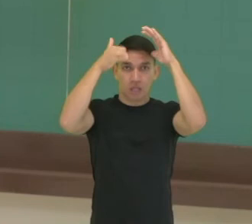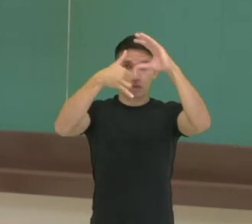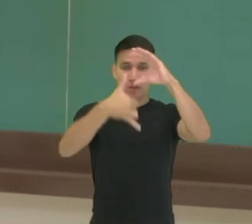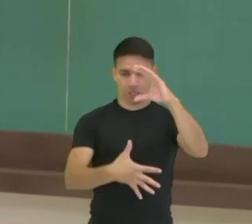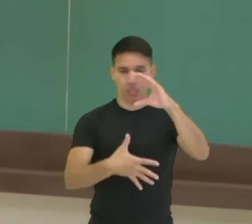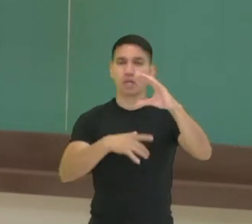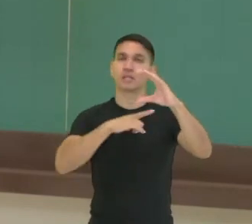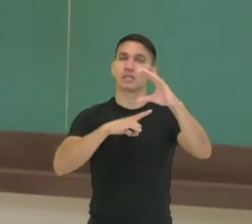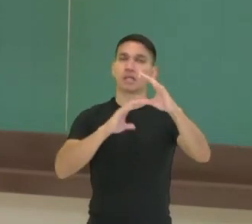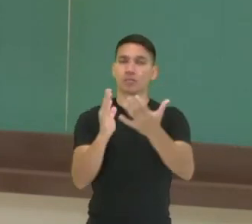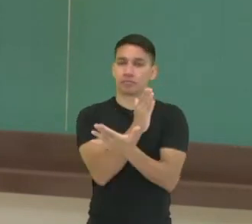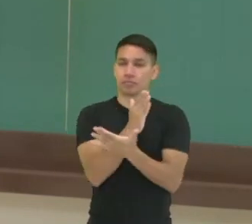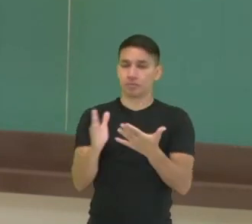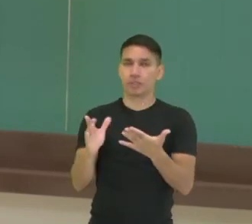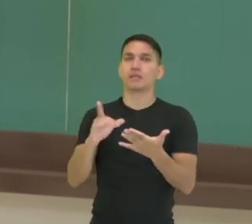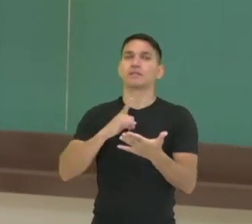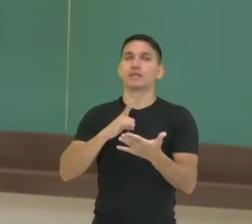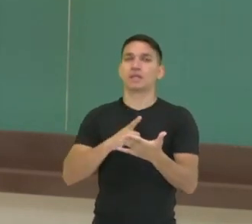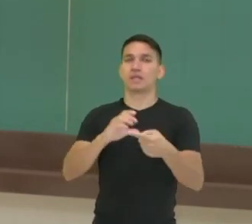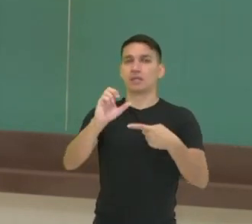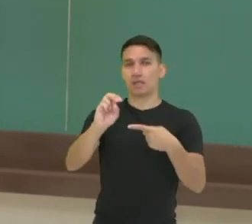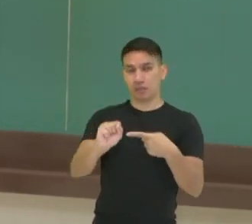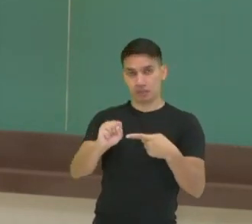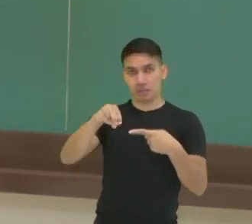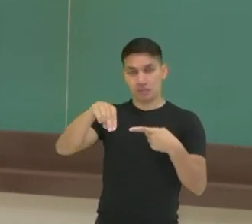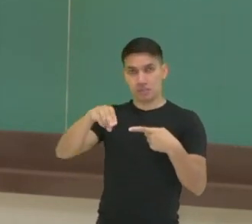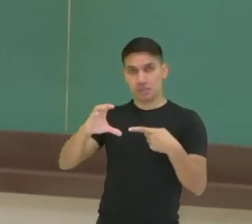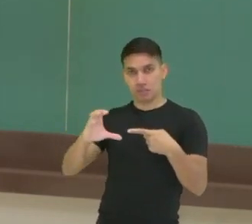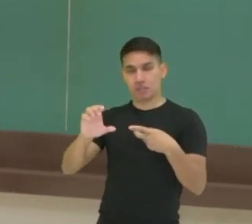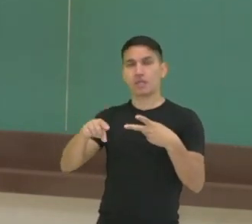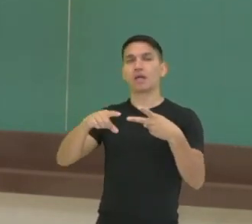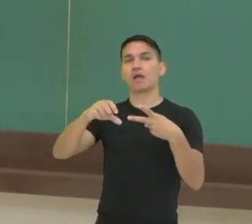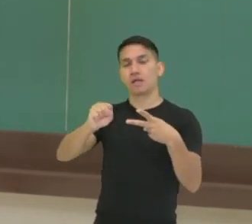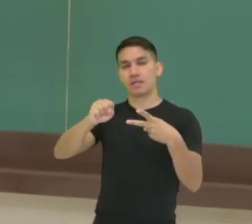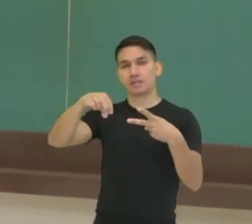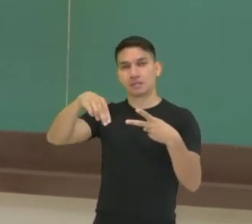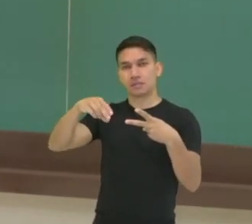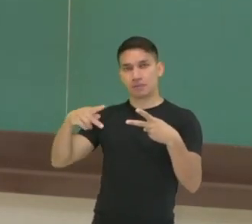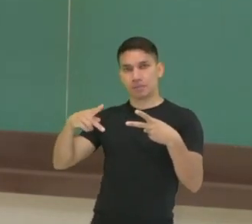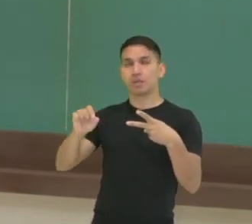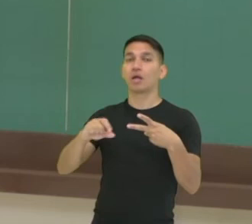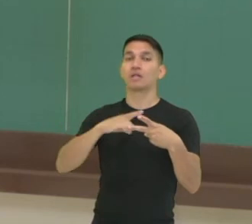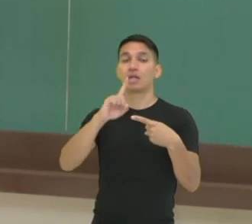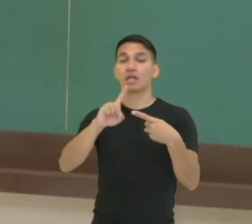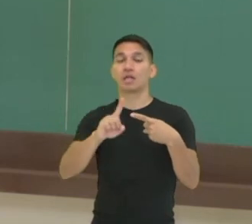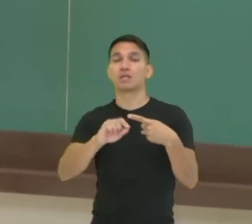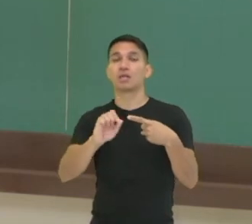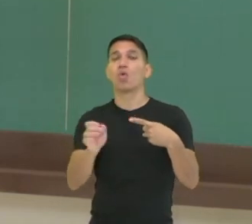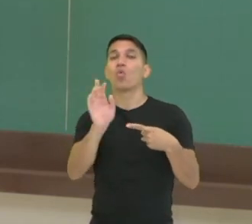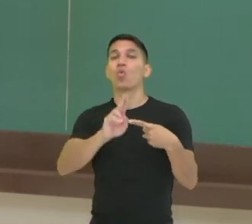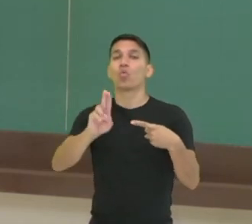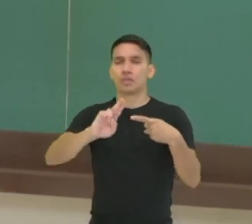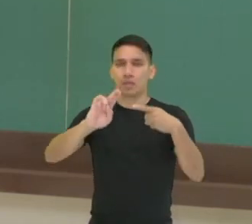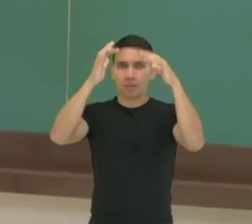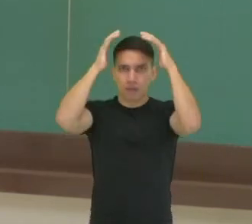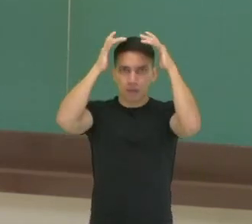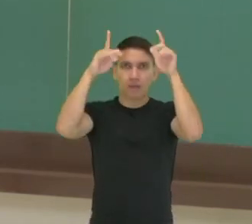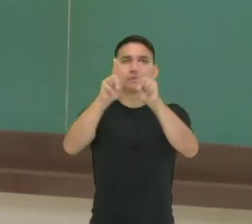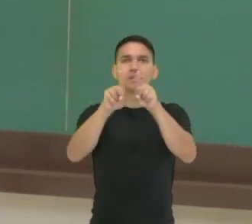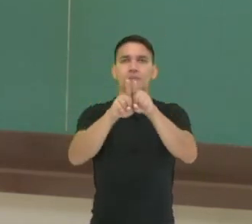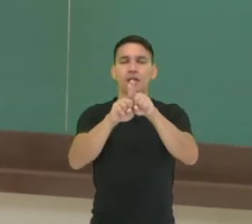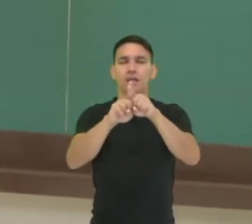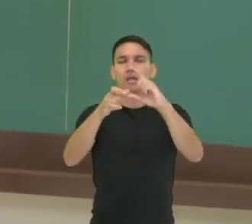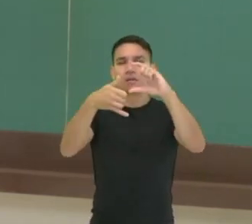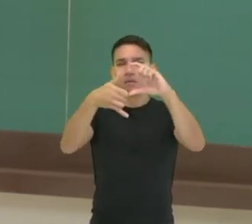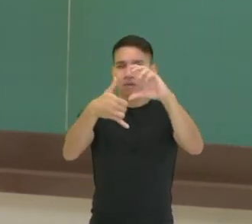dividido em 2, central e periférico. O sistema nervoso central é formado pelo encéfalo e pela medula